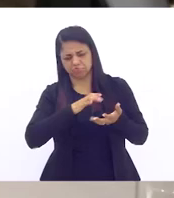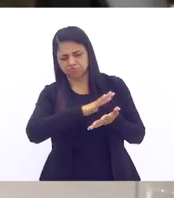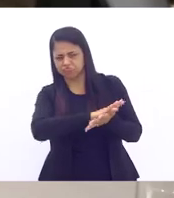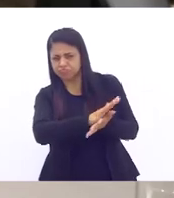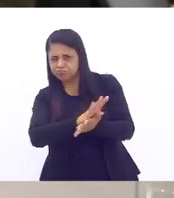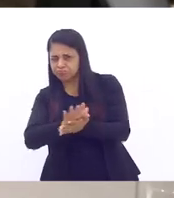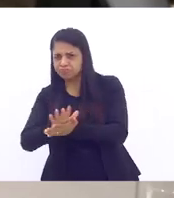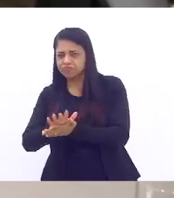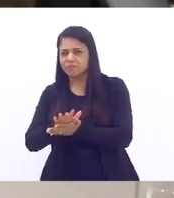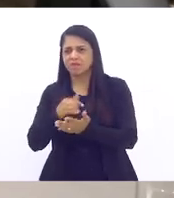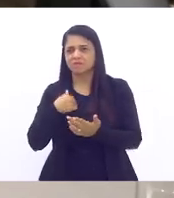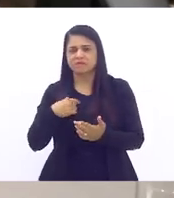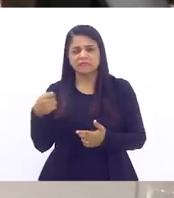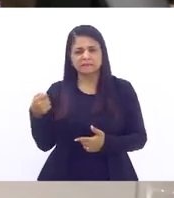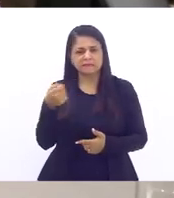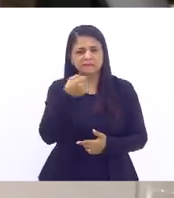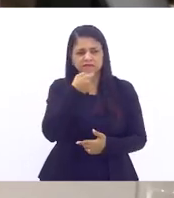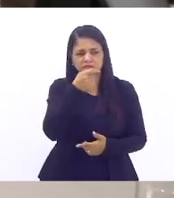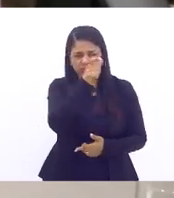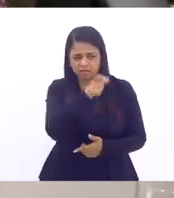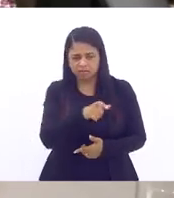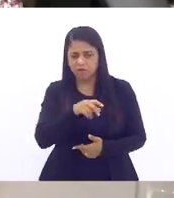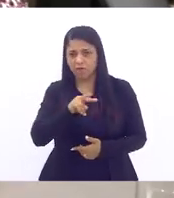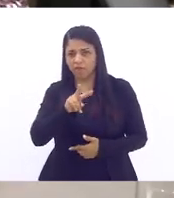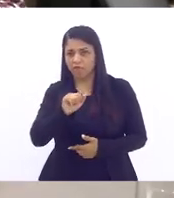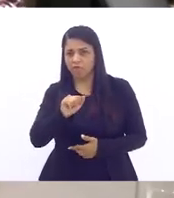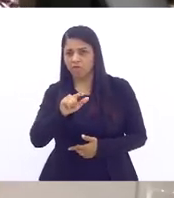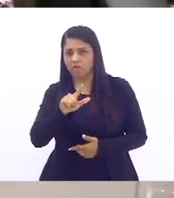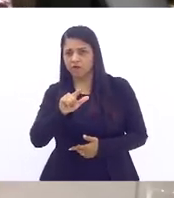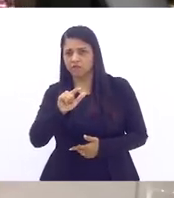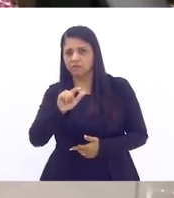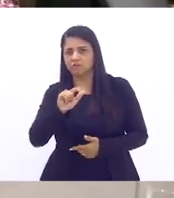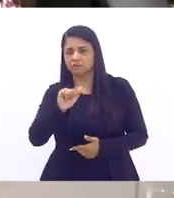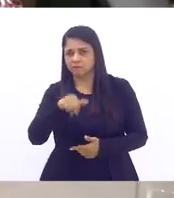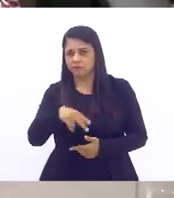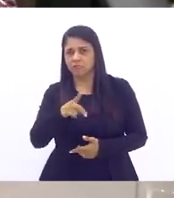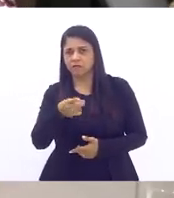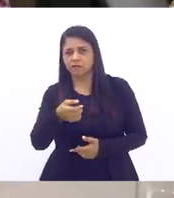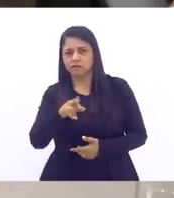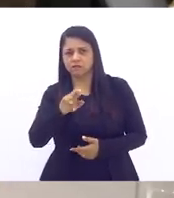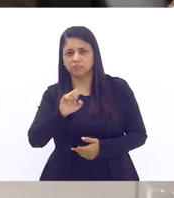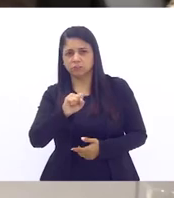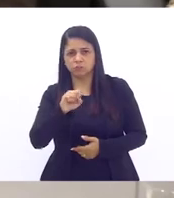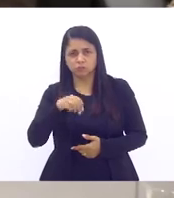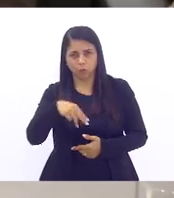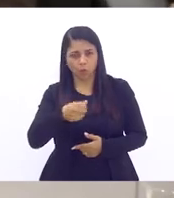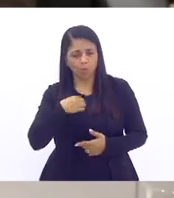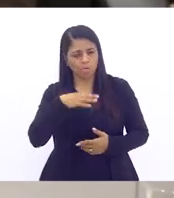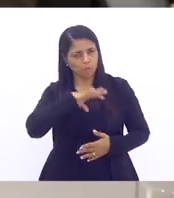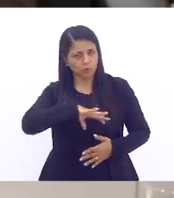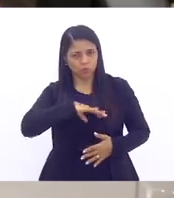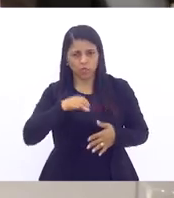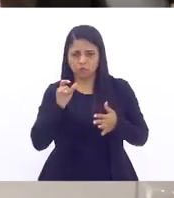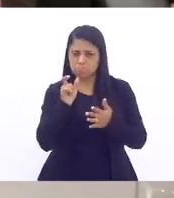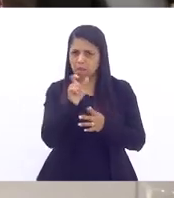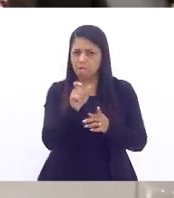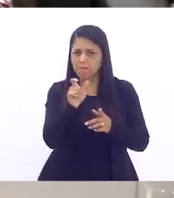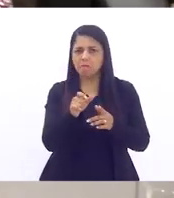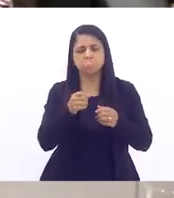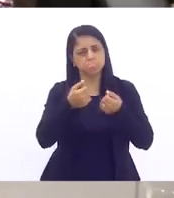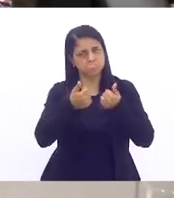ele vai para para as entrevistas português claríssimo inteligência sabe usar o celular tudo direitinho